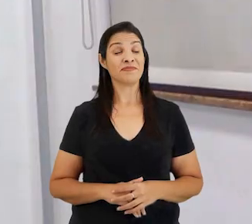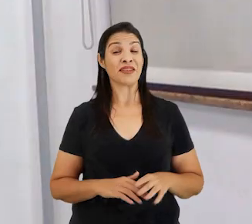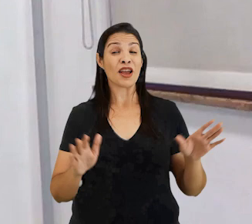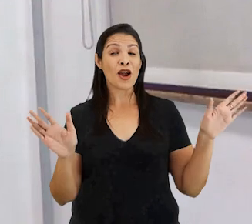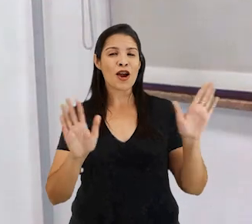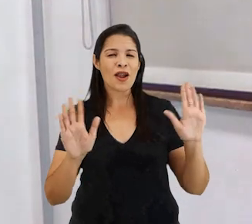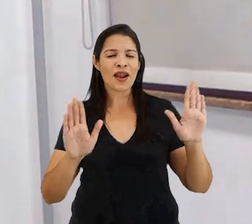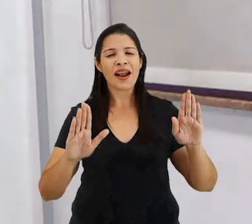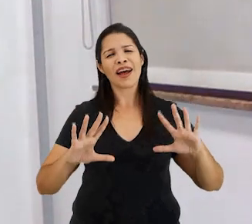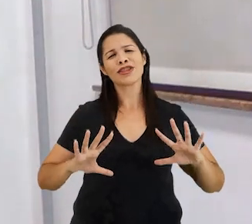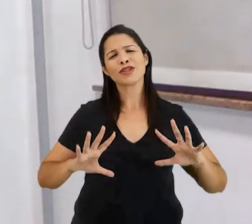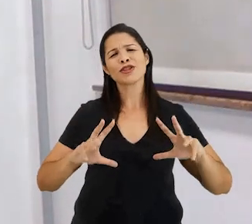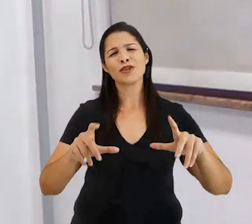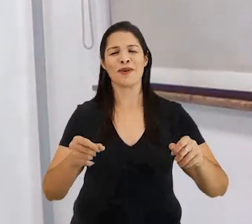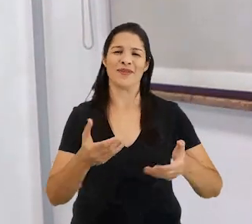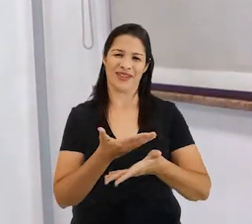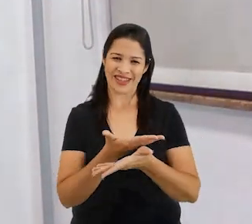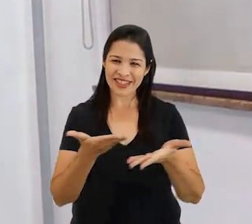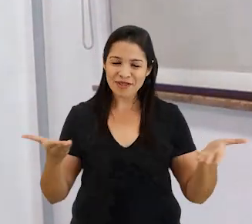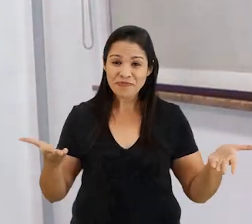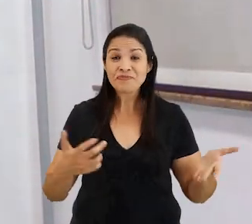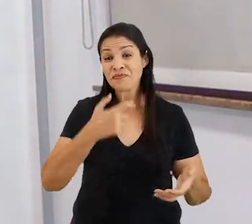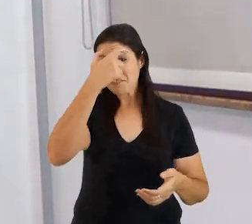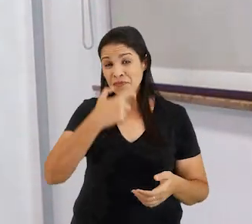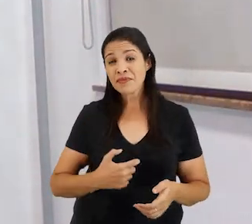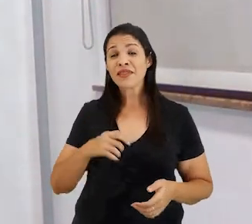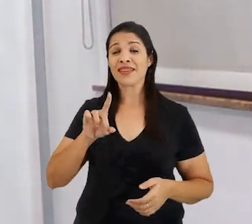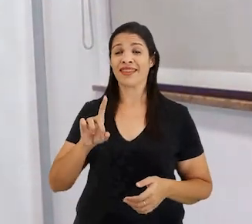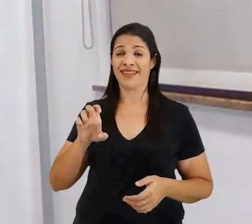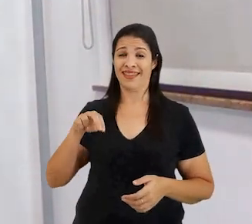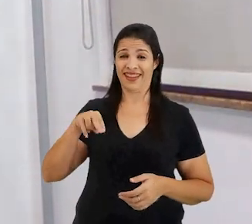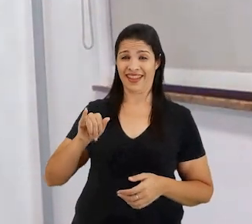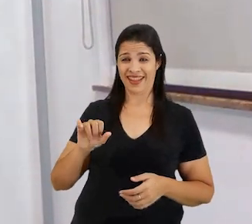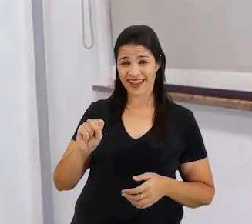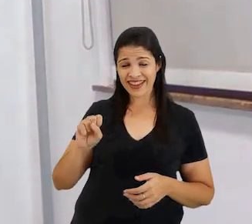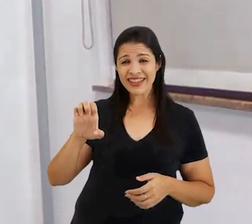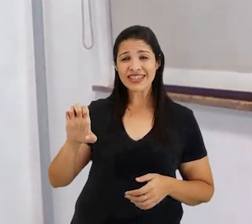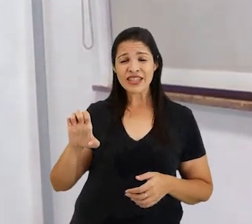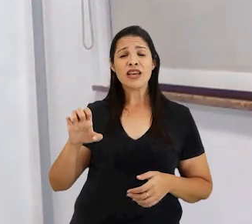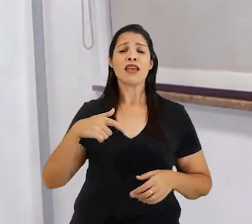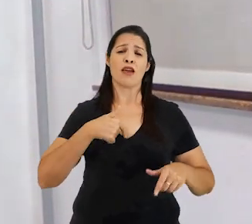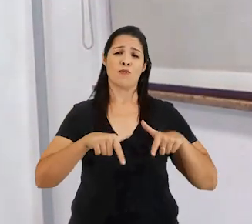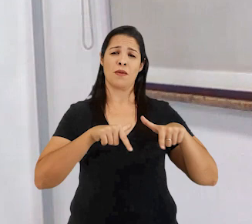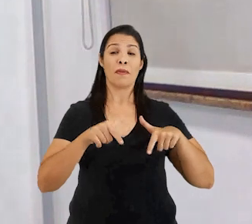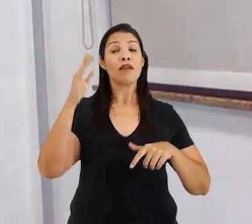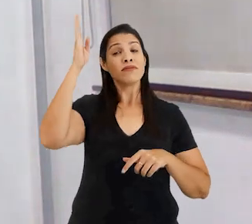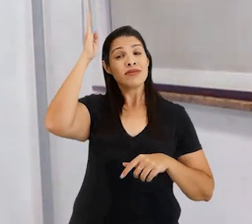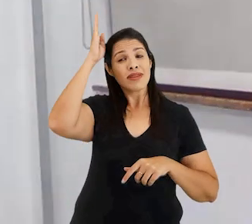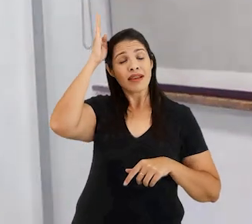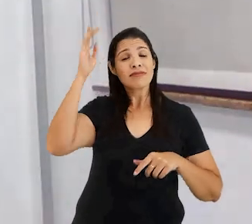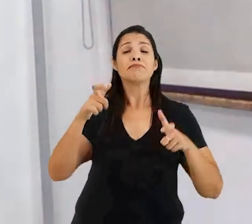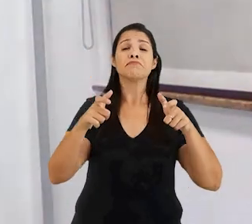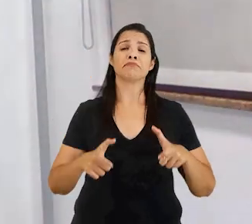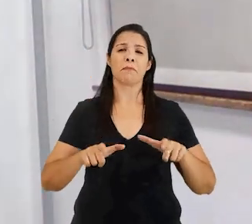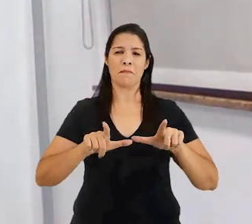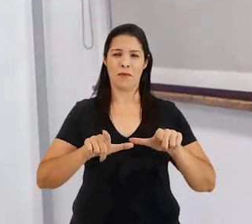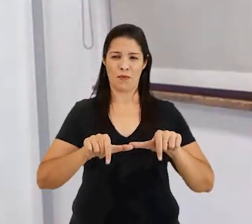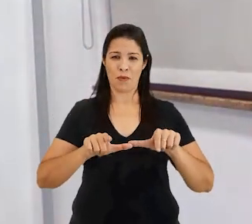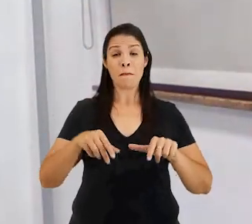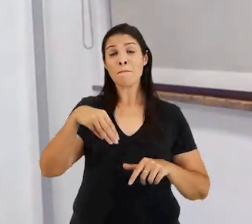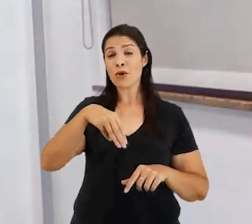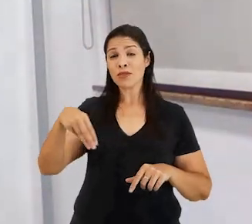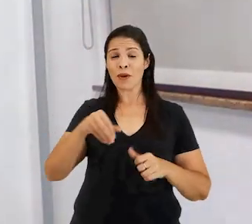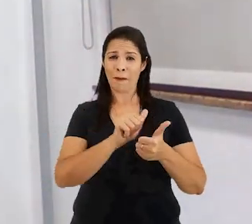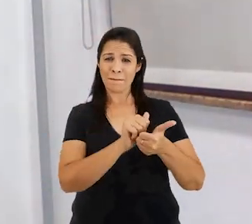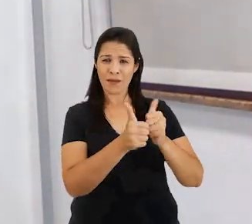Olá a todas, todos e todes. Eu sou Denise Rosa, monitora de esportes do Sesc Bauru. Sou uma mulher negra, tenho cabelo